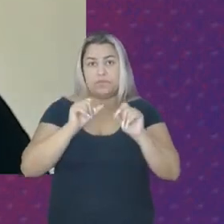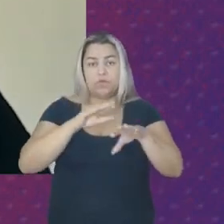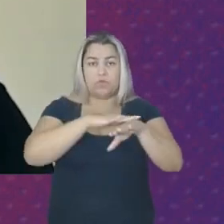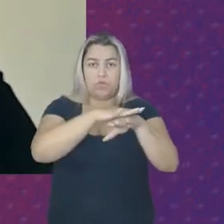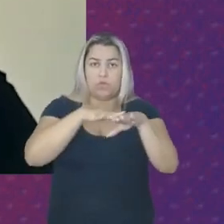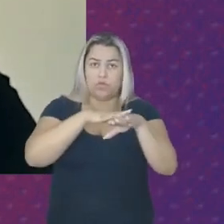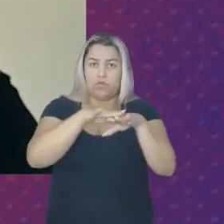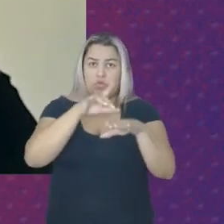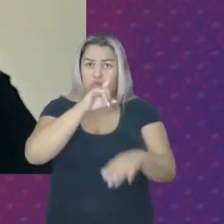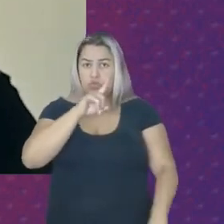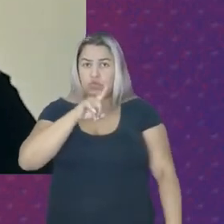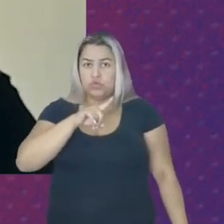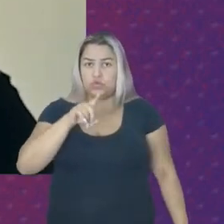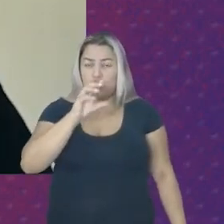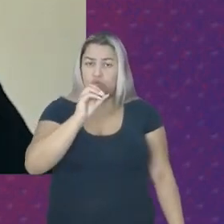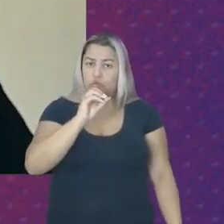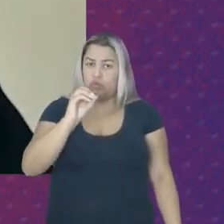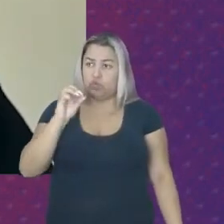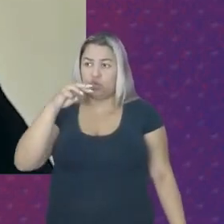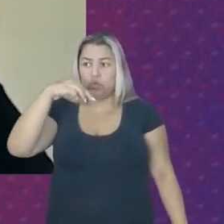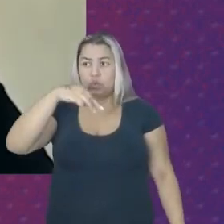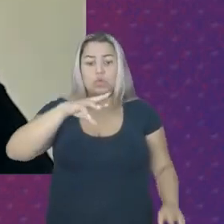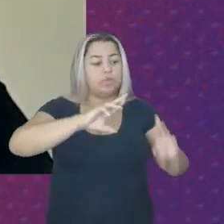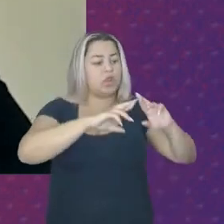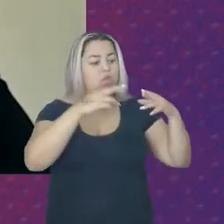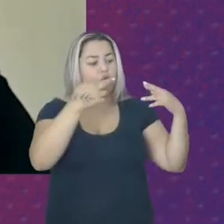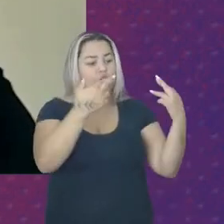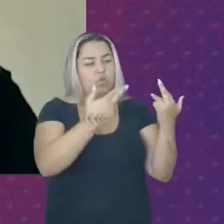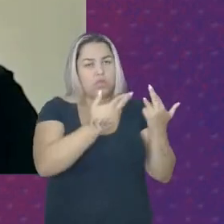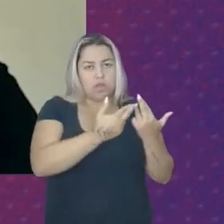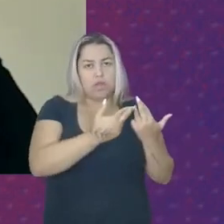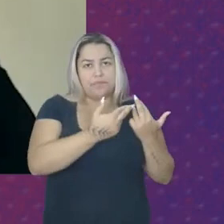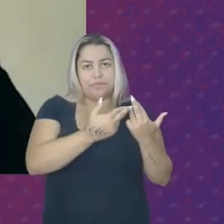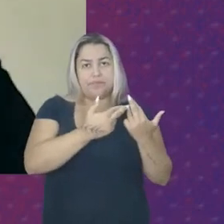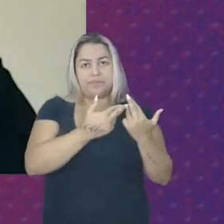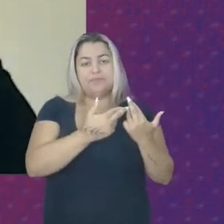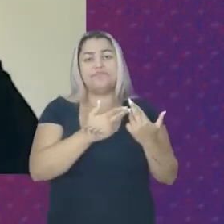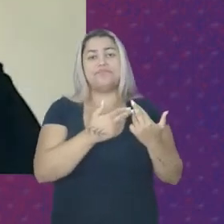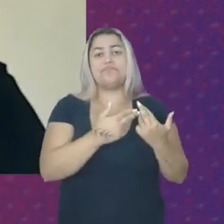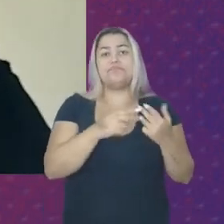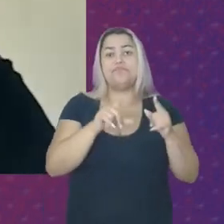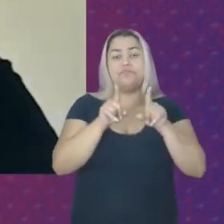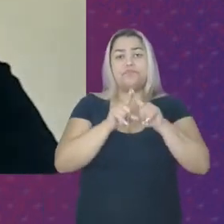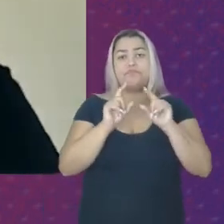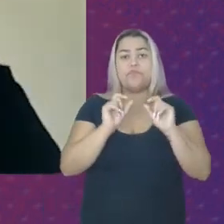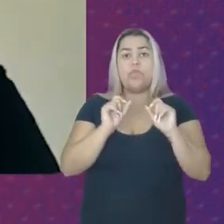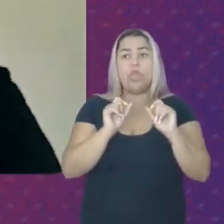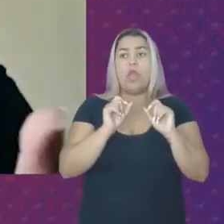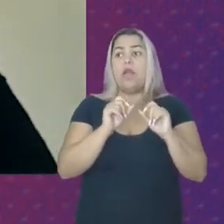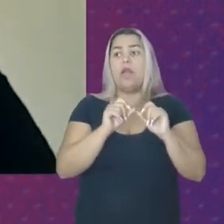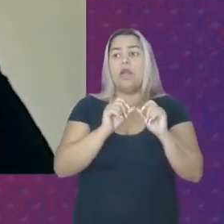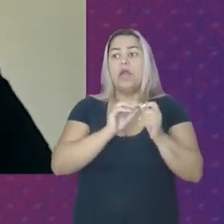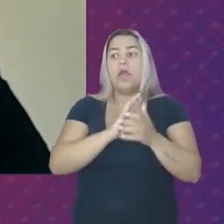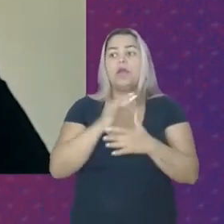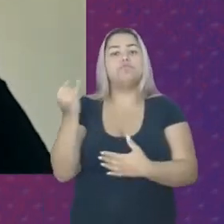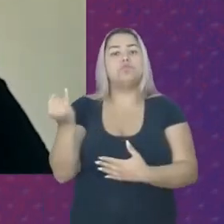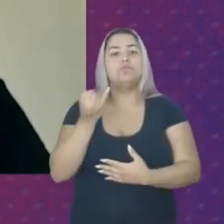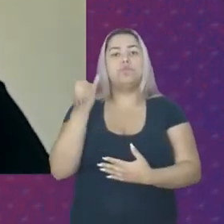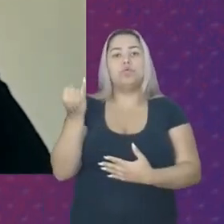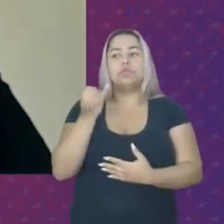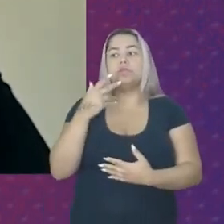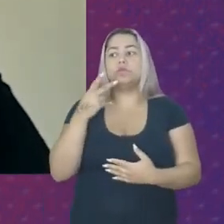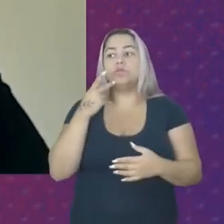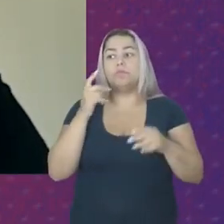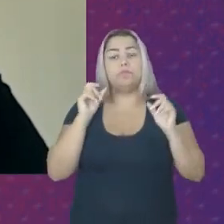no Zoom, ele pode ser um chamamento para uma reunião, uma plenária, desde que se trate desse assunto. Nádia, é tão importante assim que a